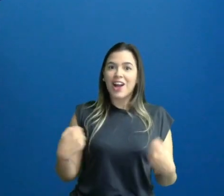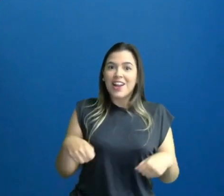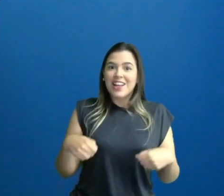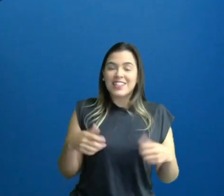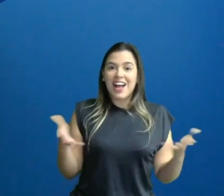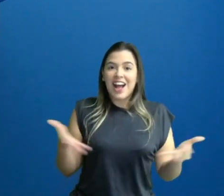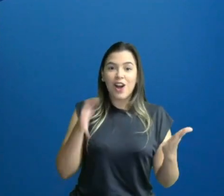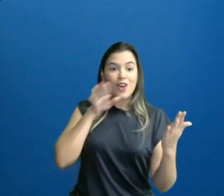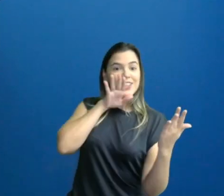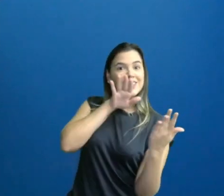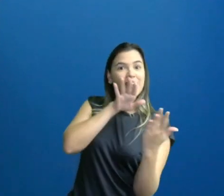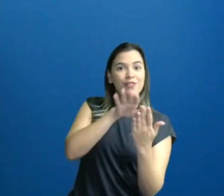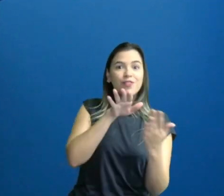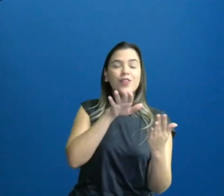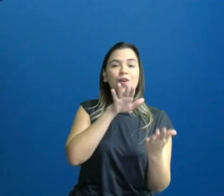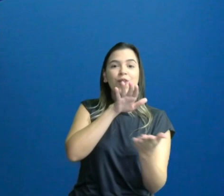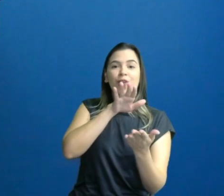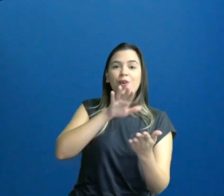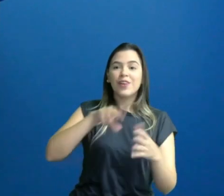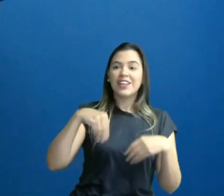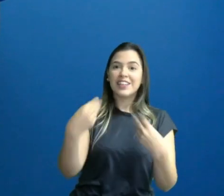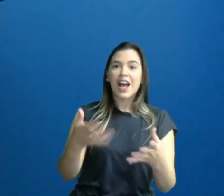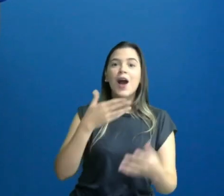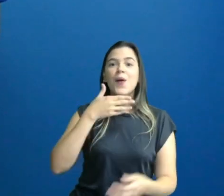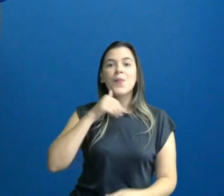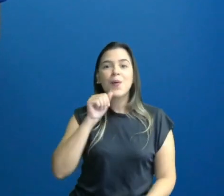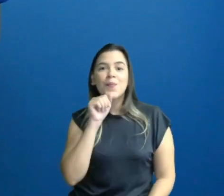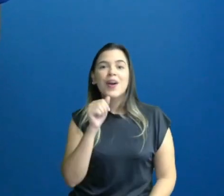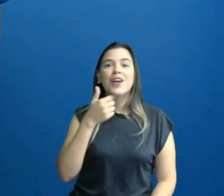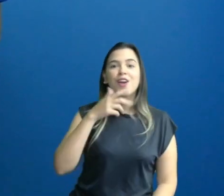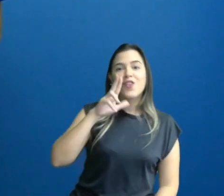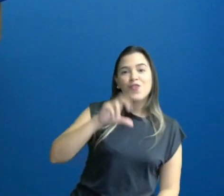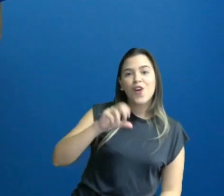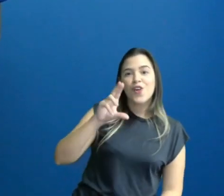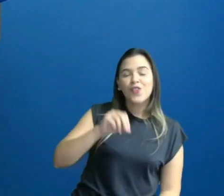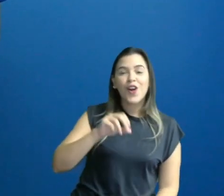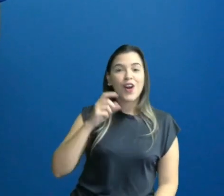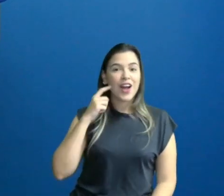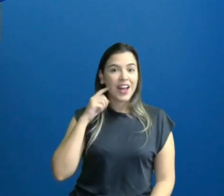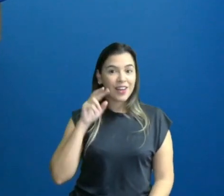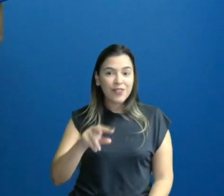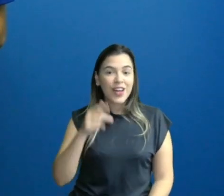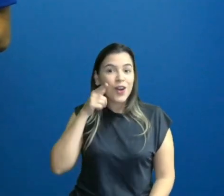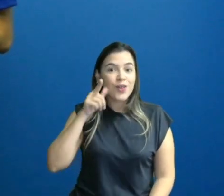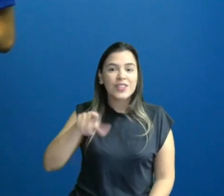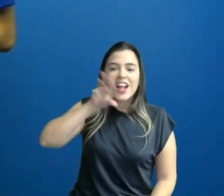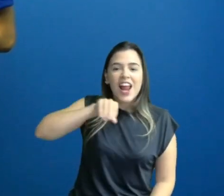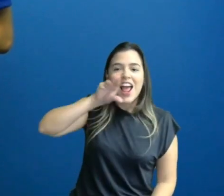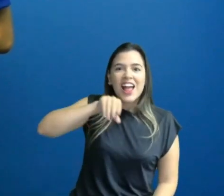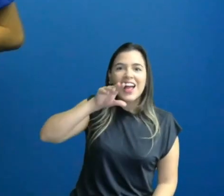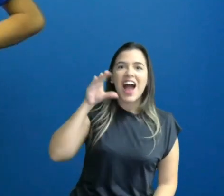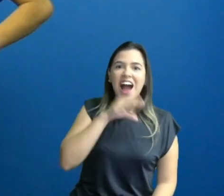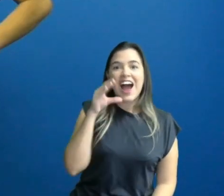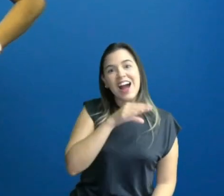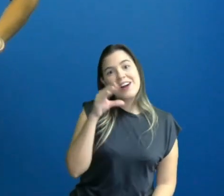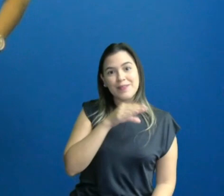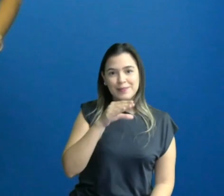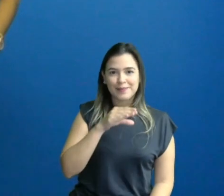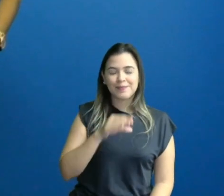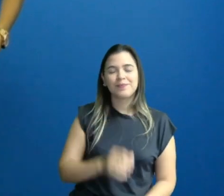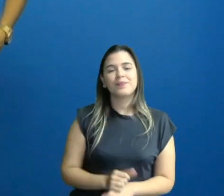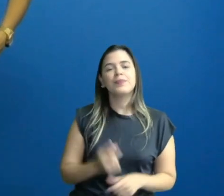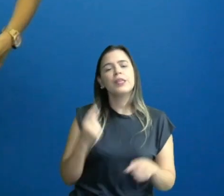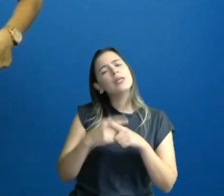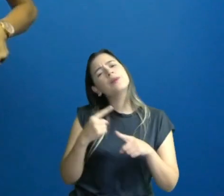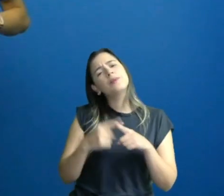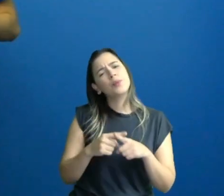outras pessoas ao seu redor sua mãe sua avó e ver quem consegue sem ficar enrolando a língua tá bom é o